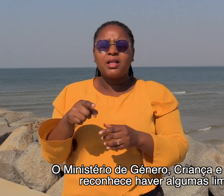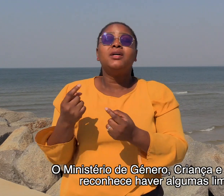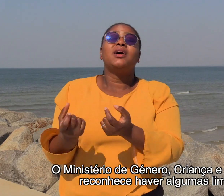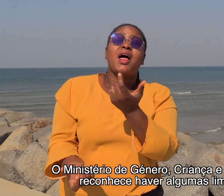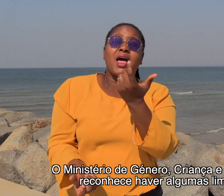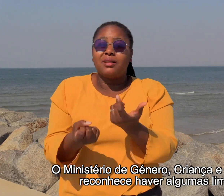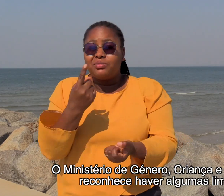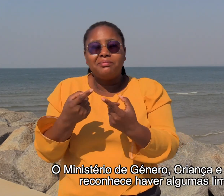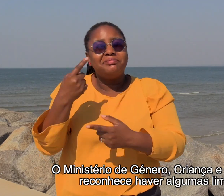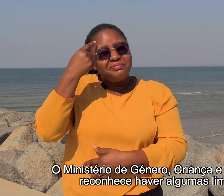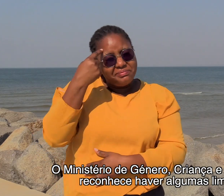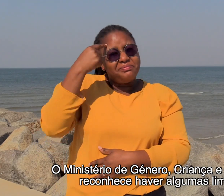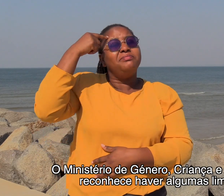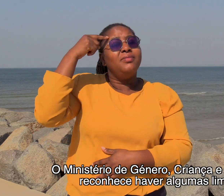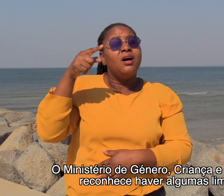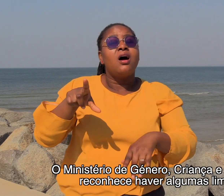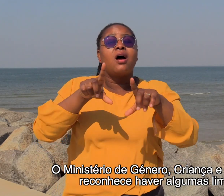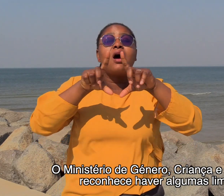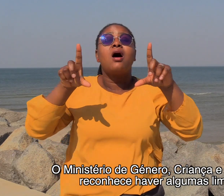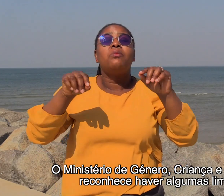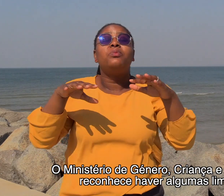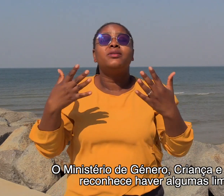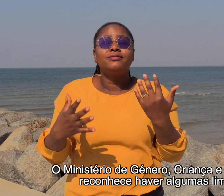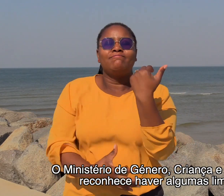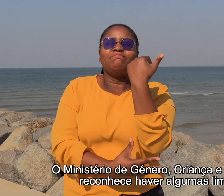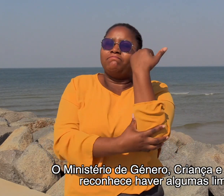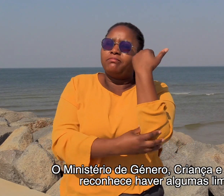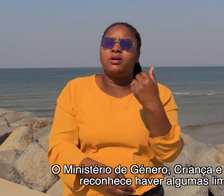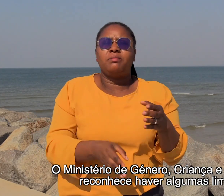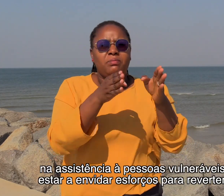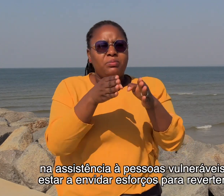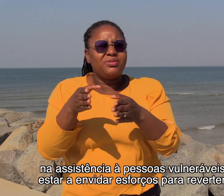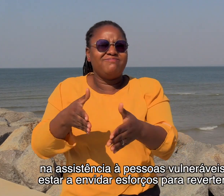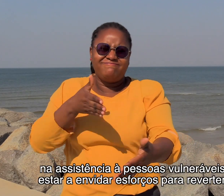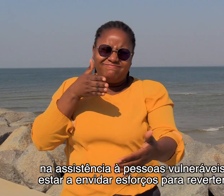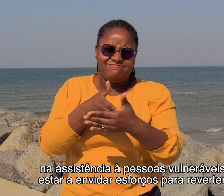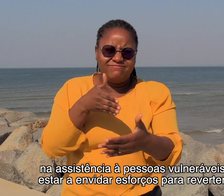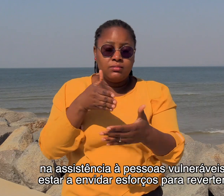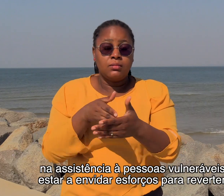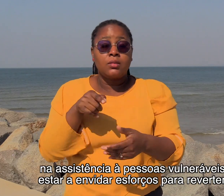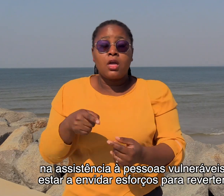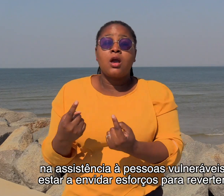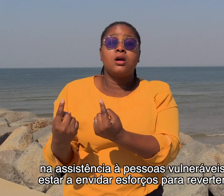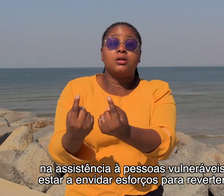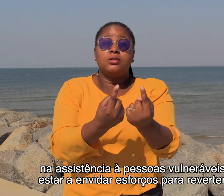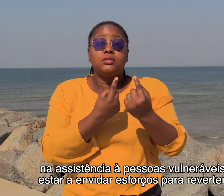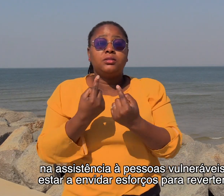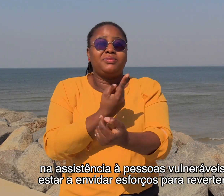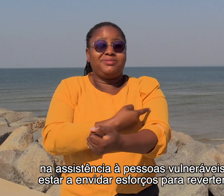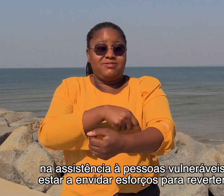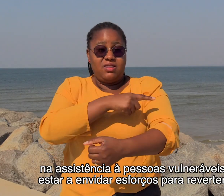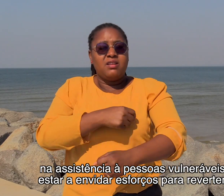de Gênero, Criança e Ação Social reconhece haver algumas limitações na assistência a pessoas